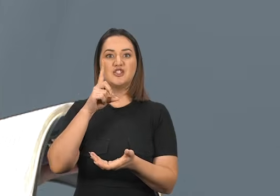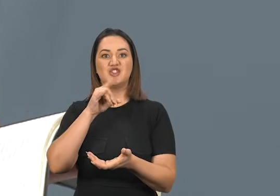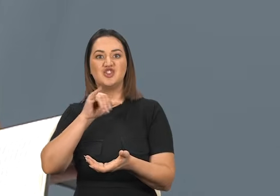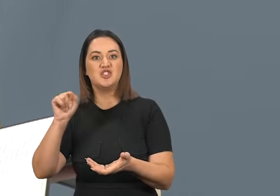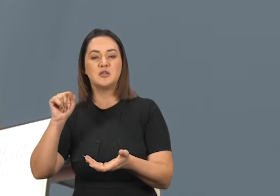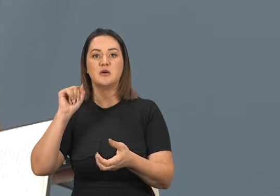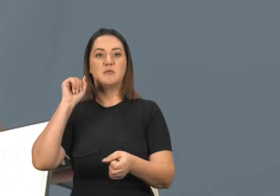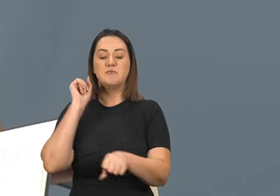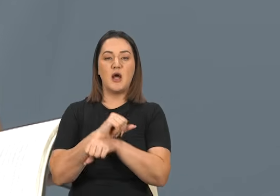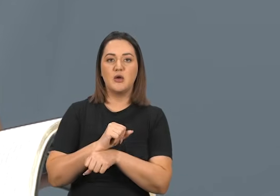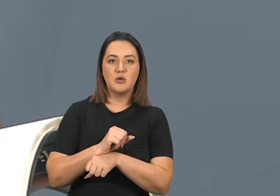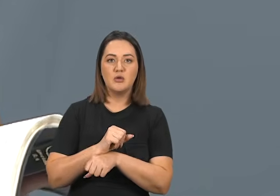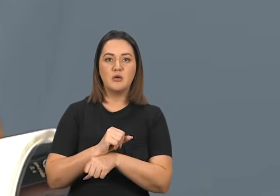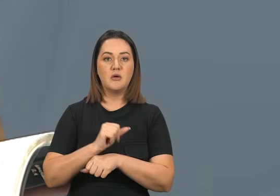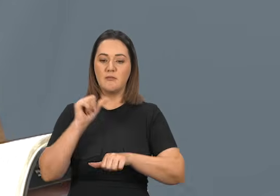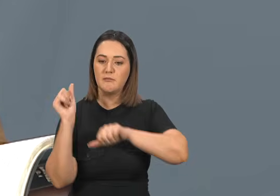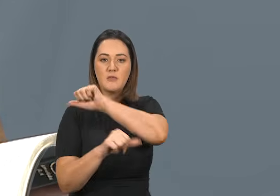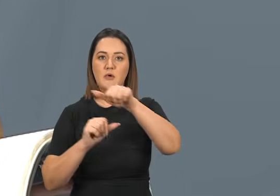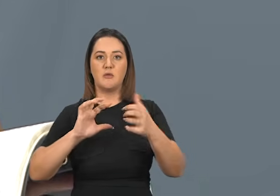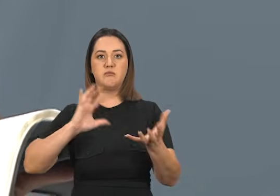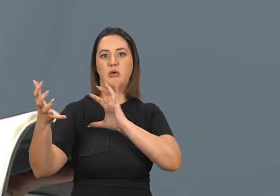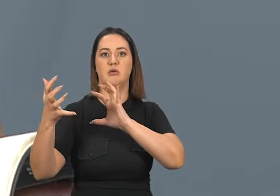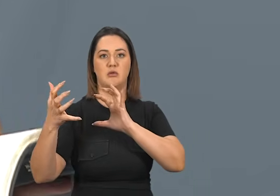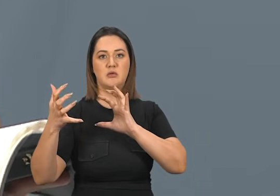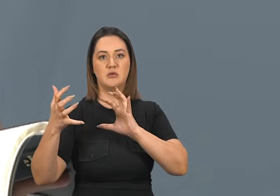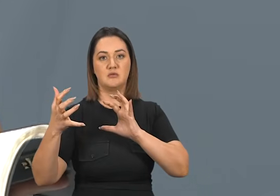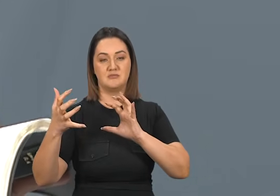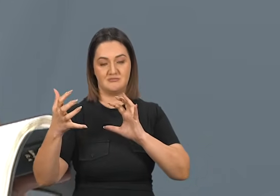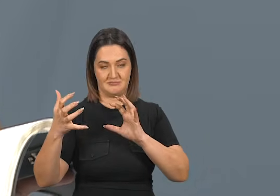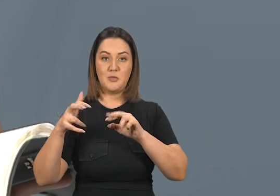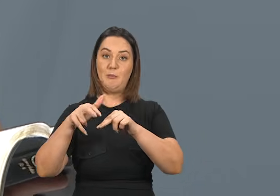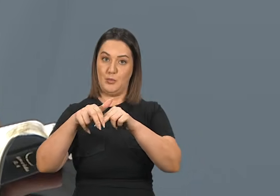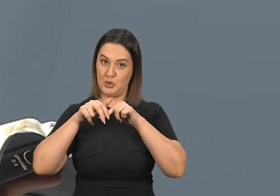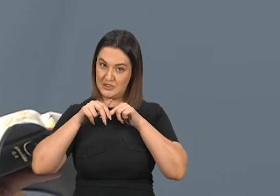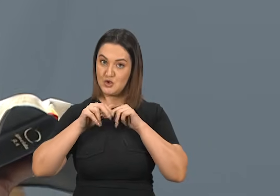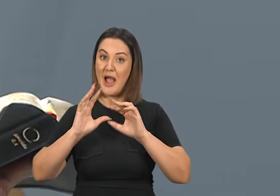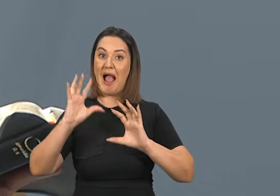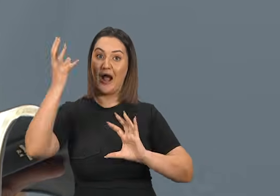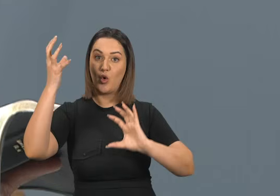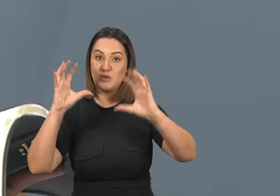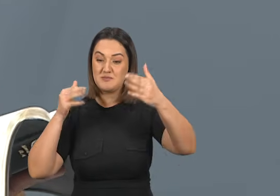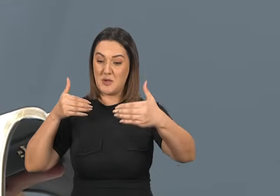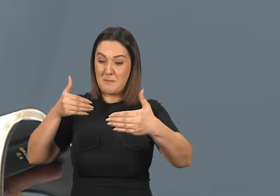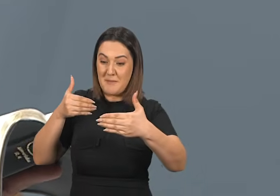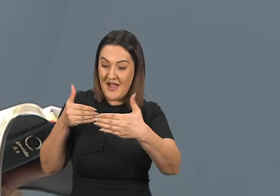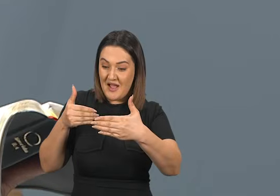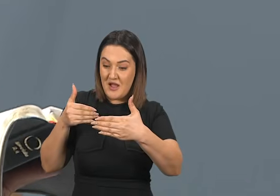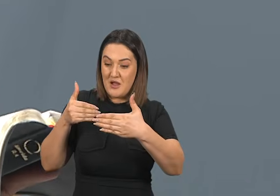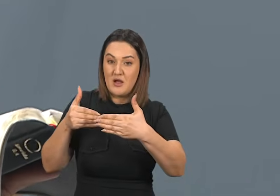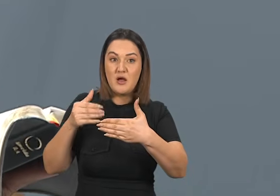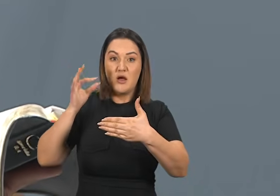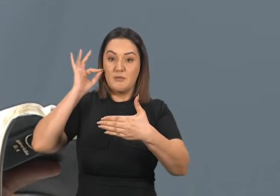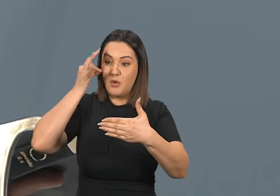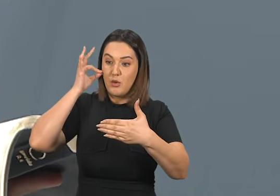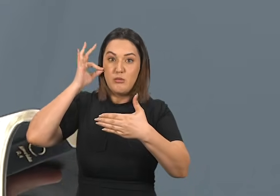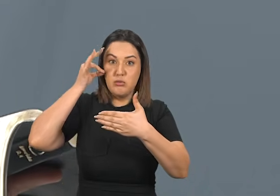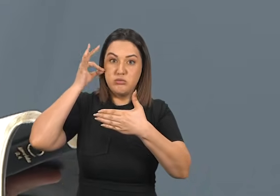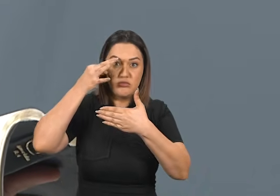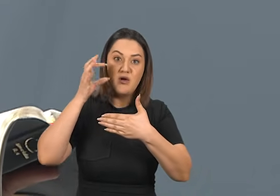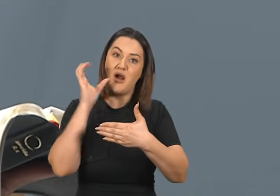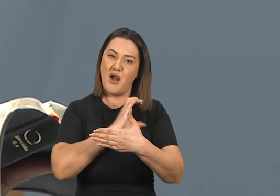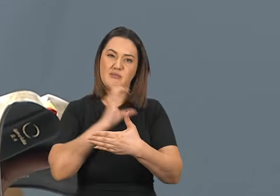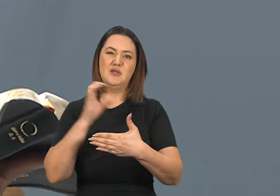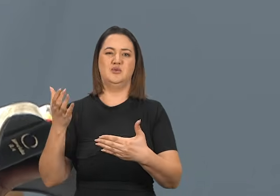tudo mudou. É assim, os últimos acontecimentos serão rápidos. Por isso,